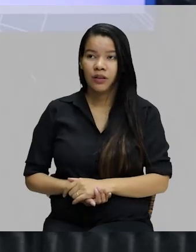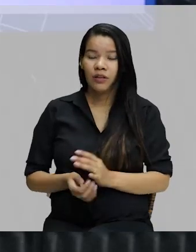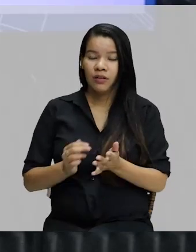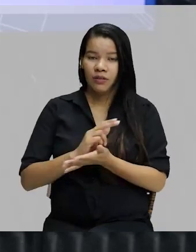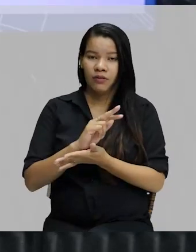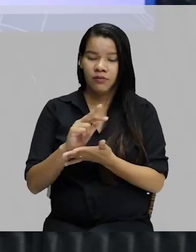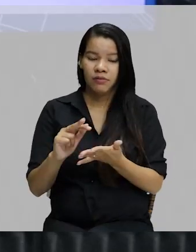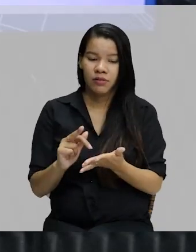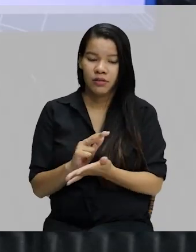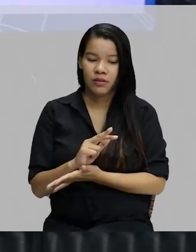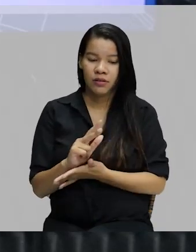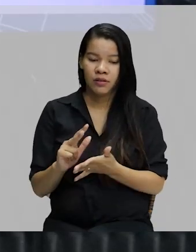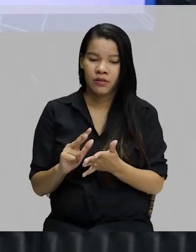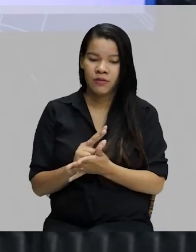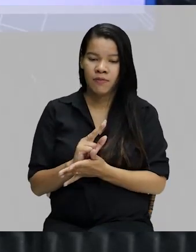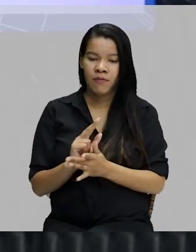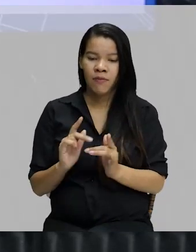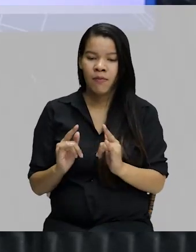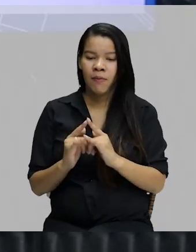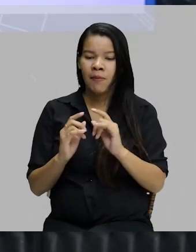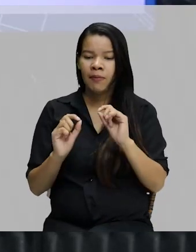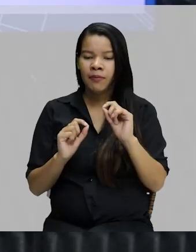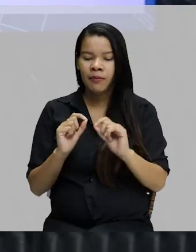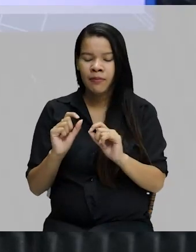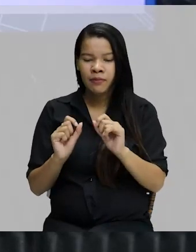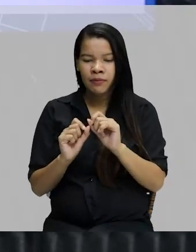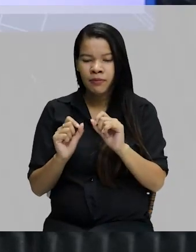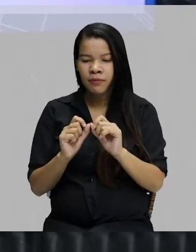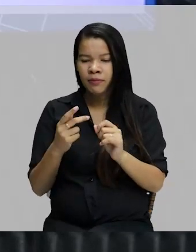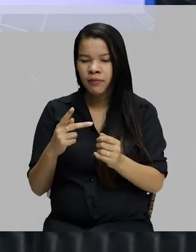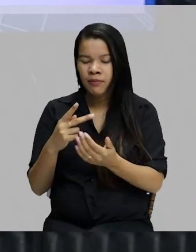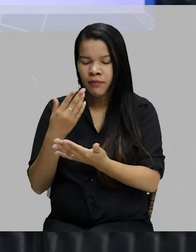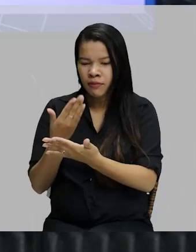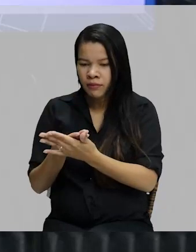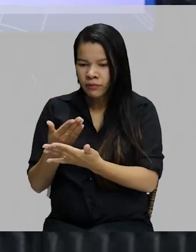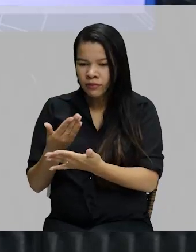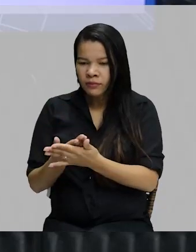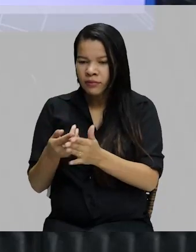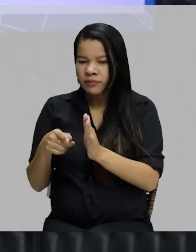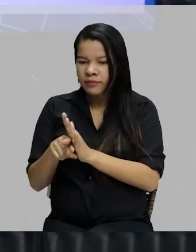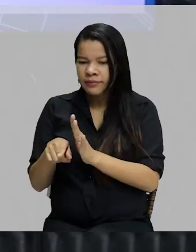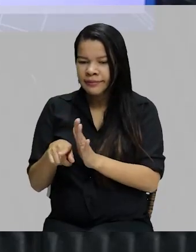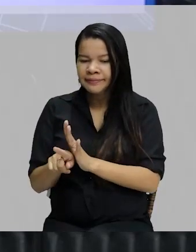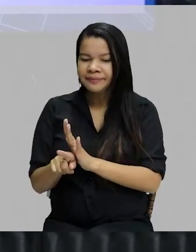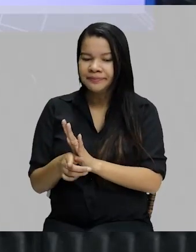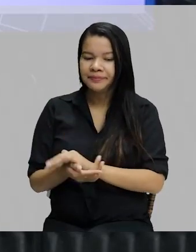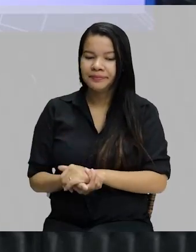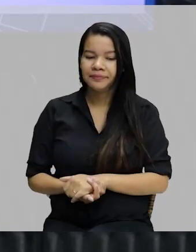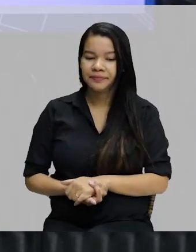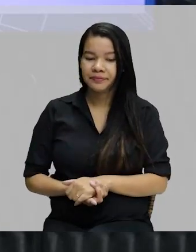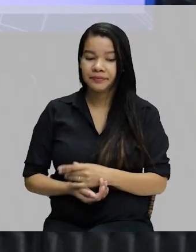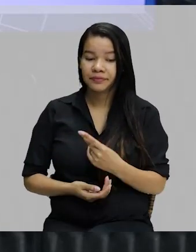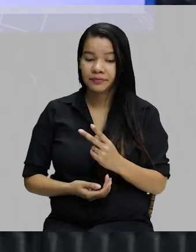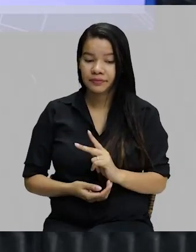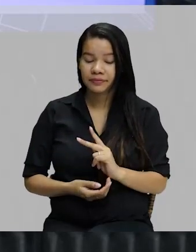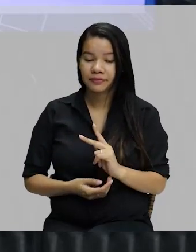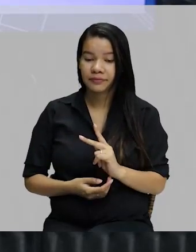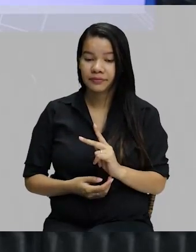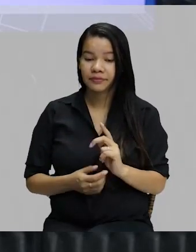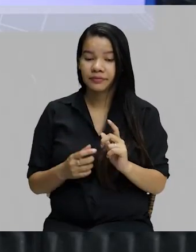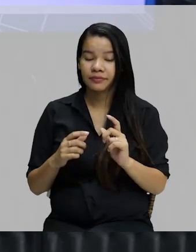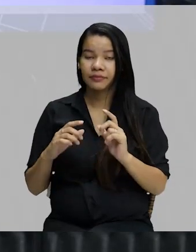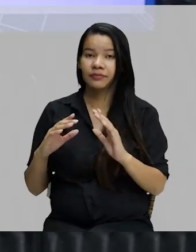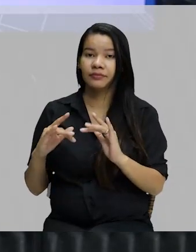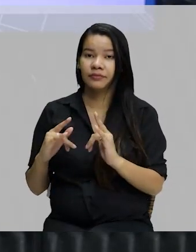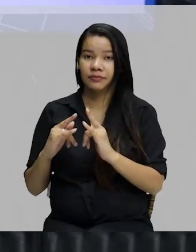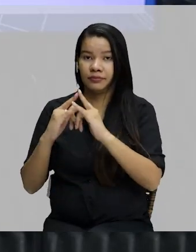diversos institutos, órgãos que fazem esse estudo, a pesquisa da energia nuclear. Então, esses órgãos também vão